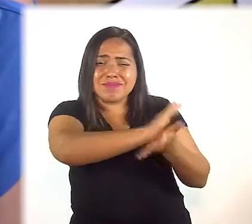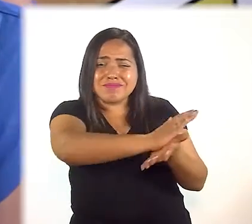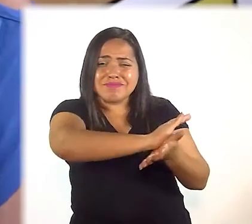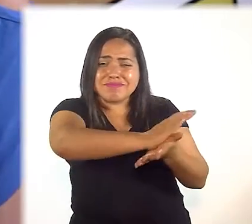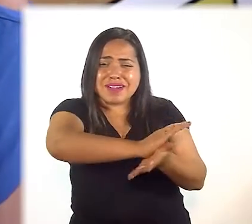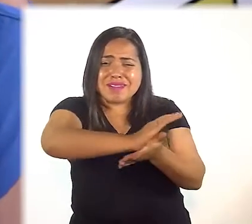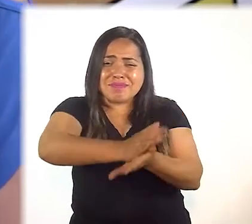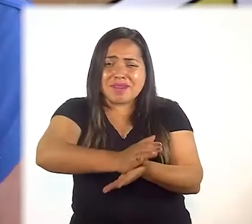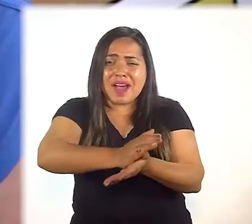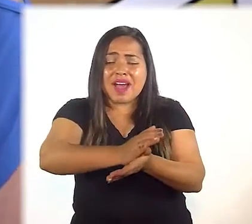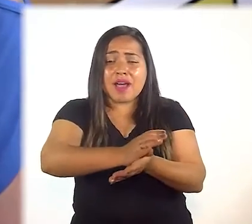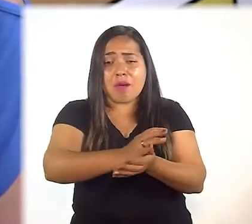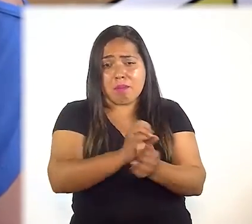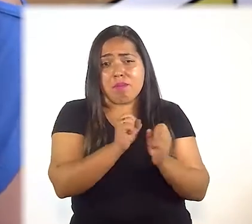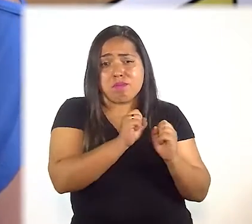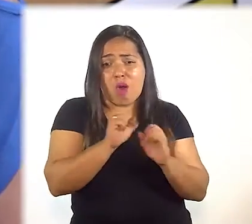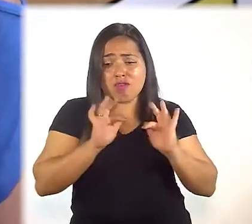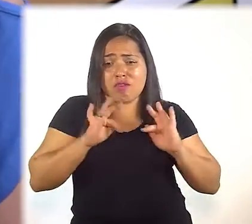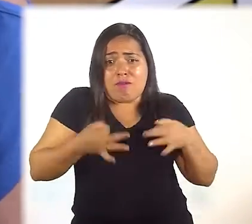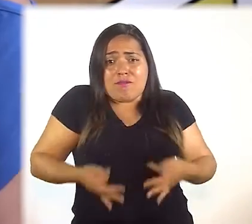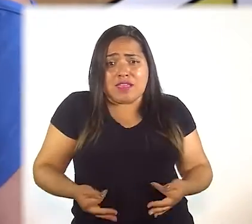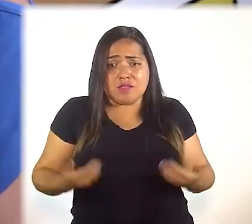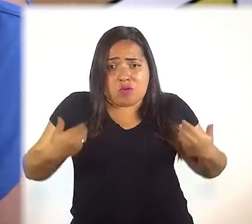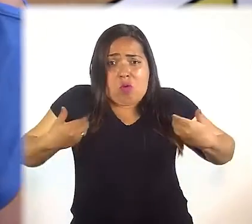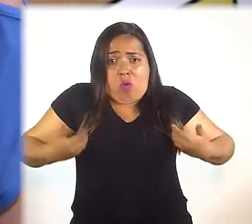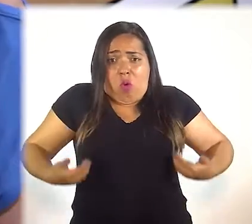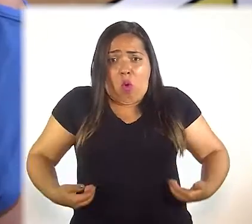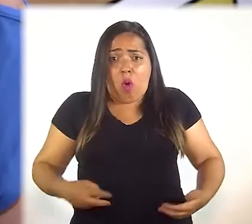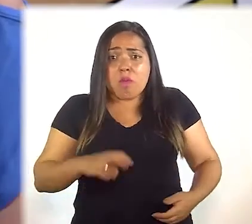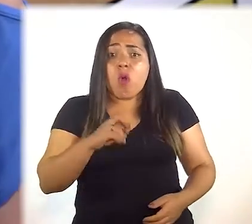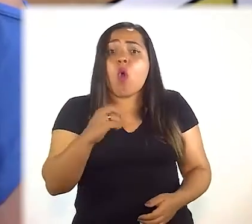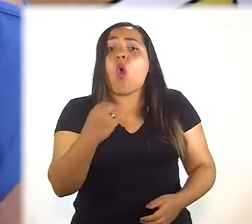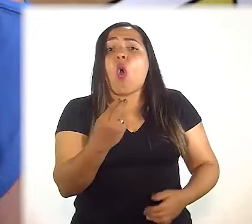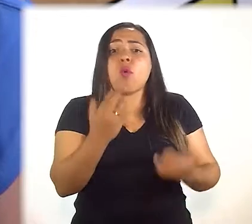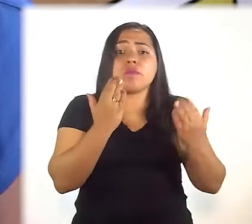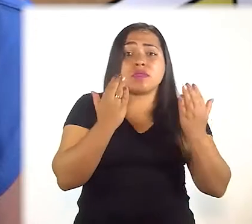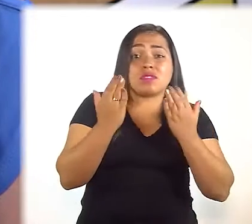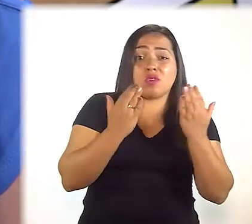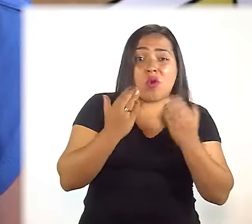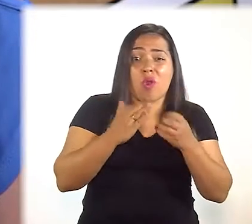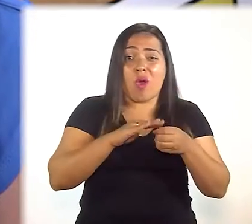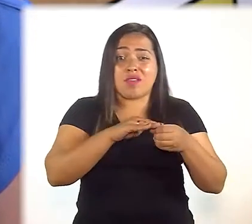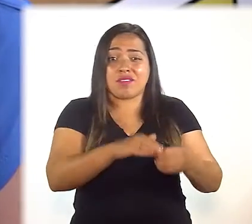está sofrendo agressão física ou psicológica, mas